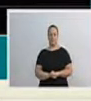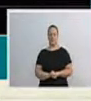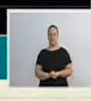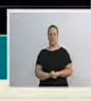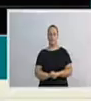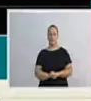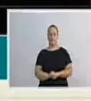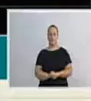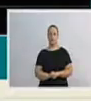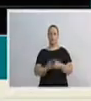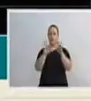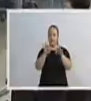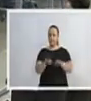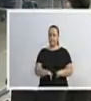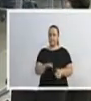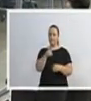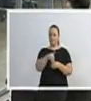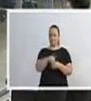Encerrada a votação.